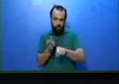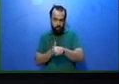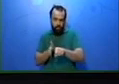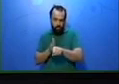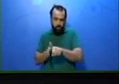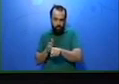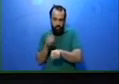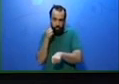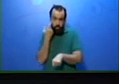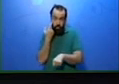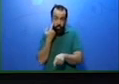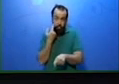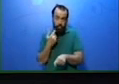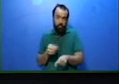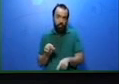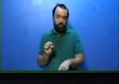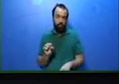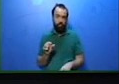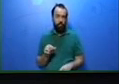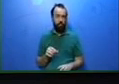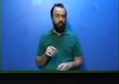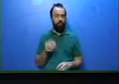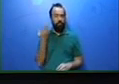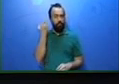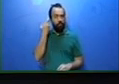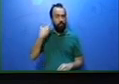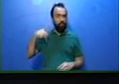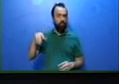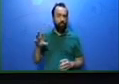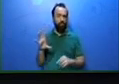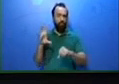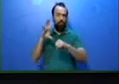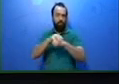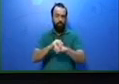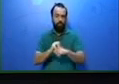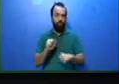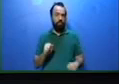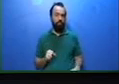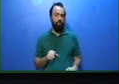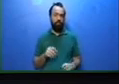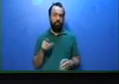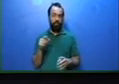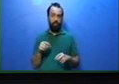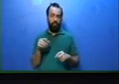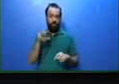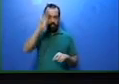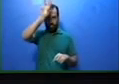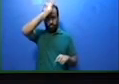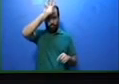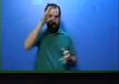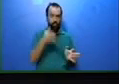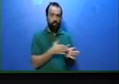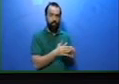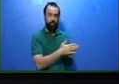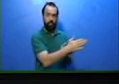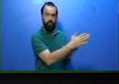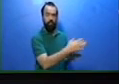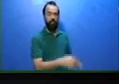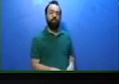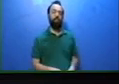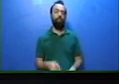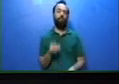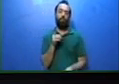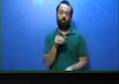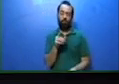ficaram espantadas com a atitude dele. Vocês viram que é um textinho que a gente subentende a